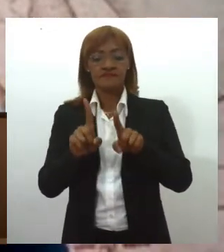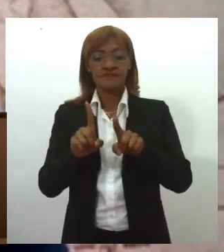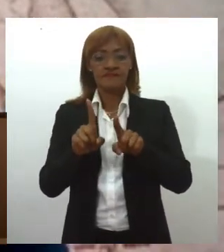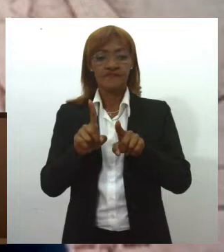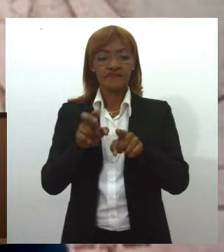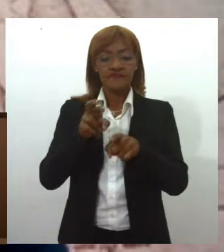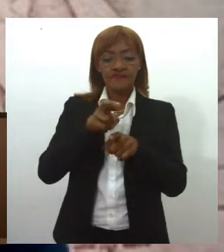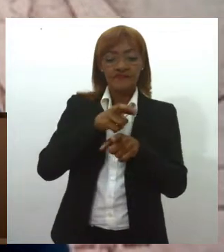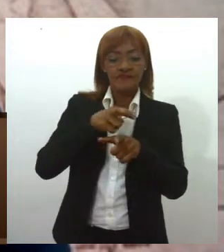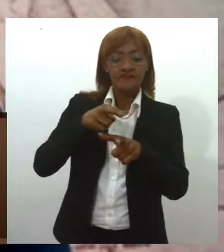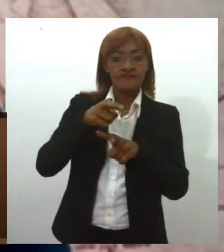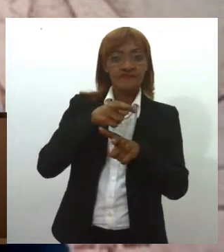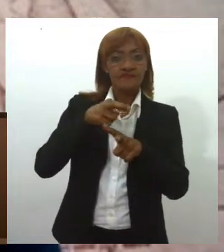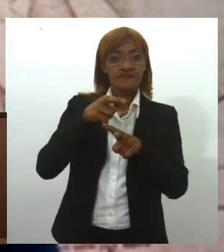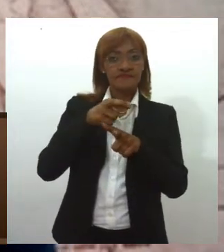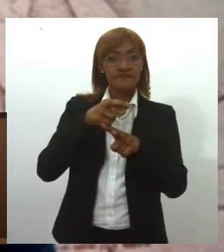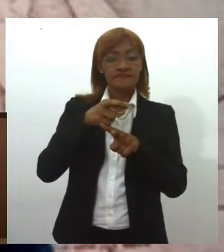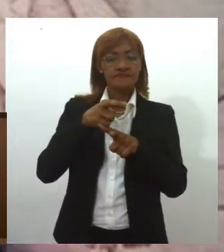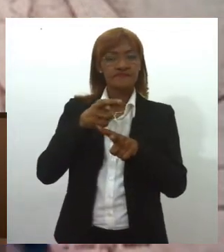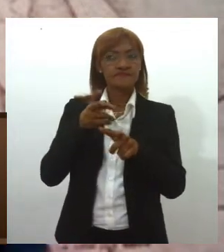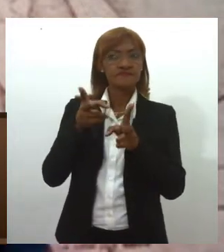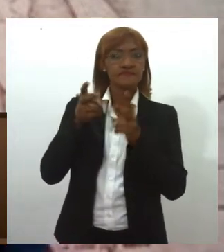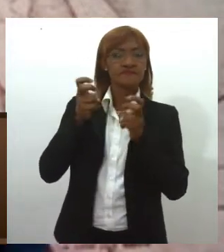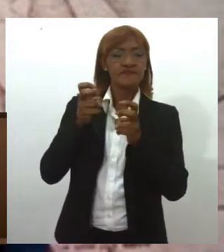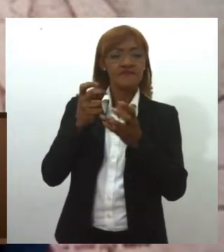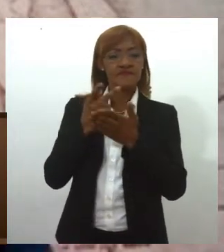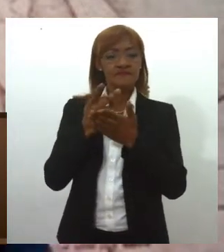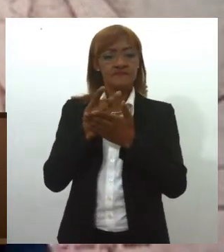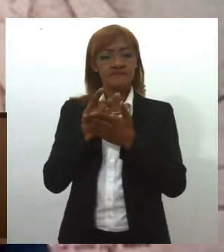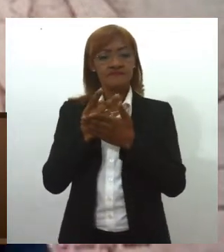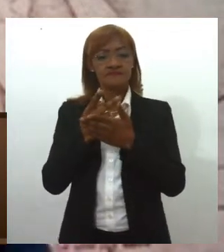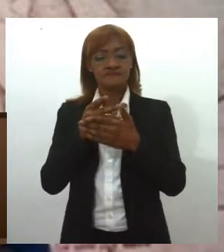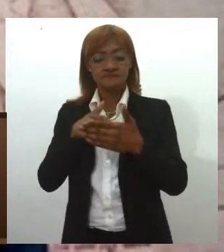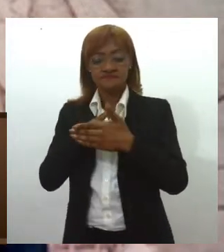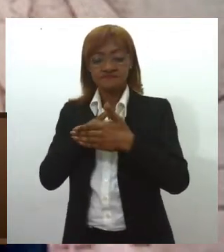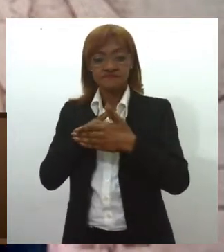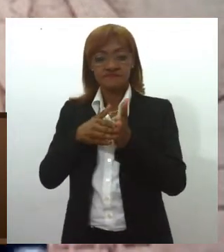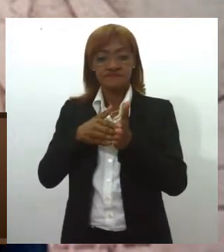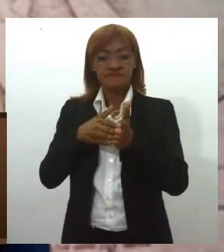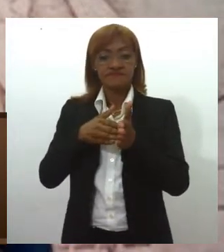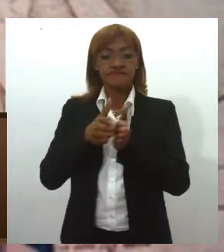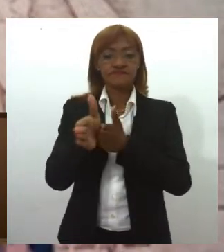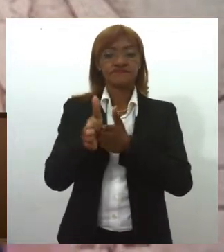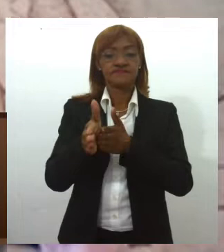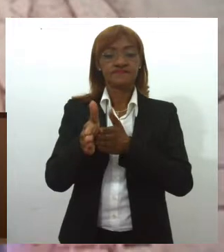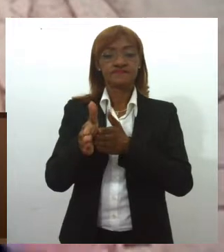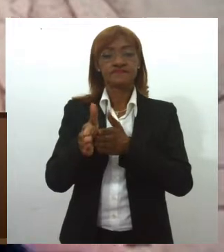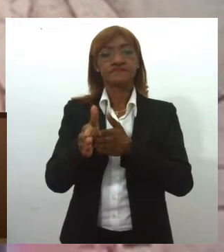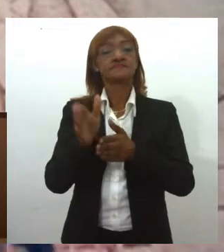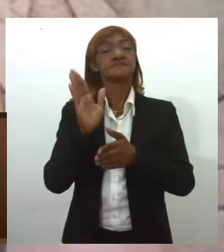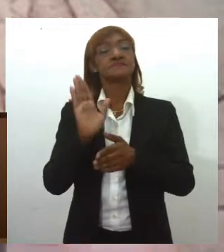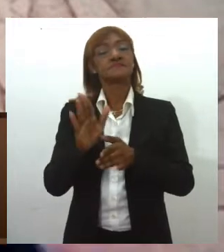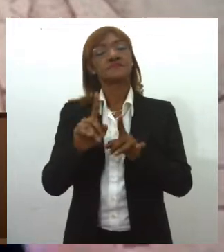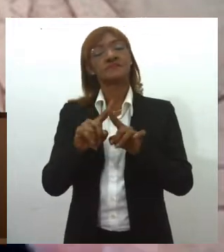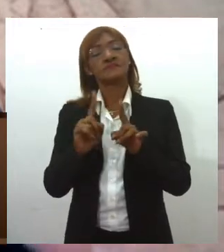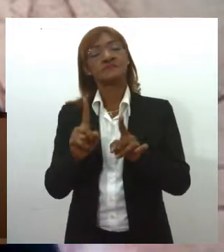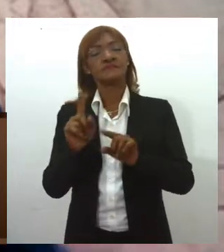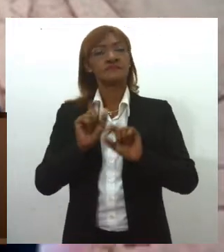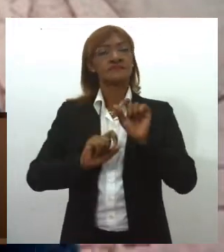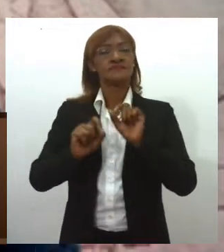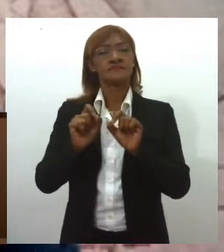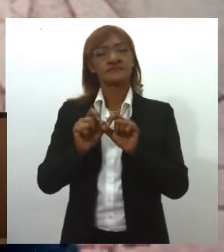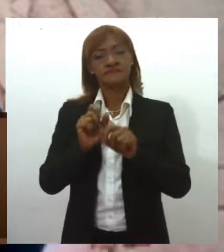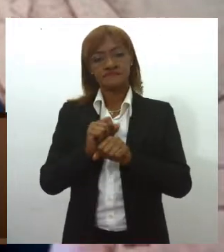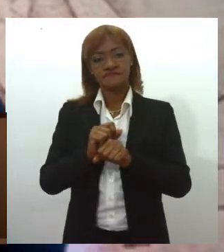alguma coisa errada, aquela barreira já vai ter sido quebrada. Então, mais facilmente ele vai para aquele